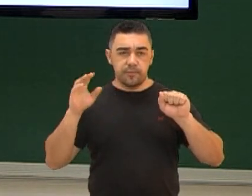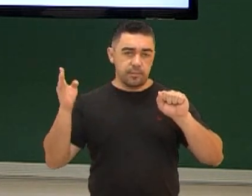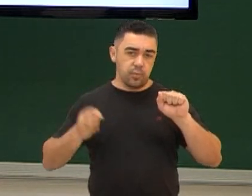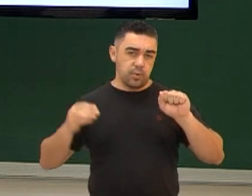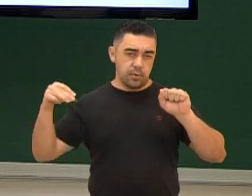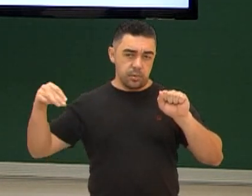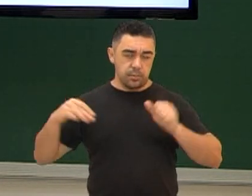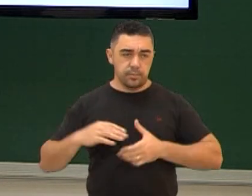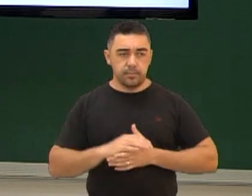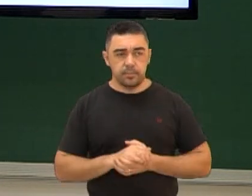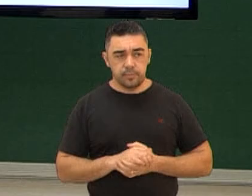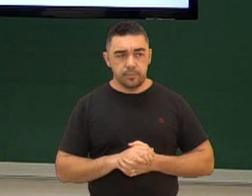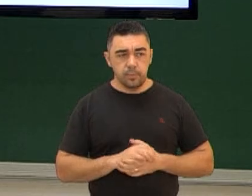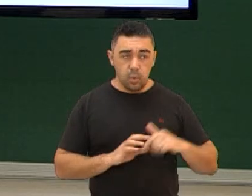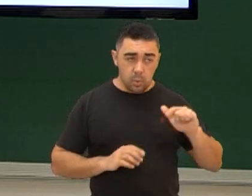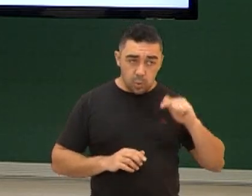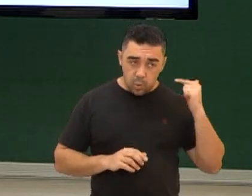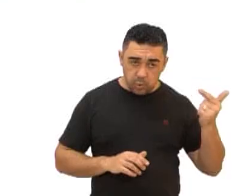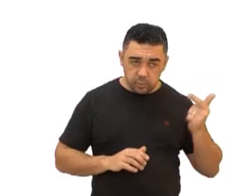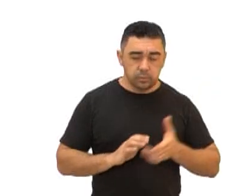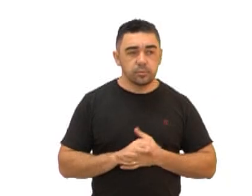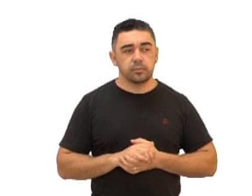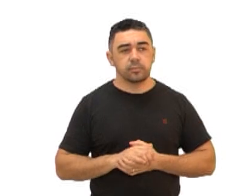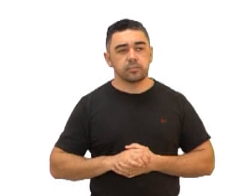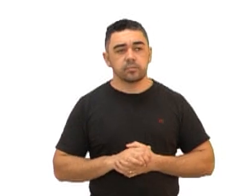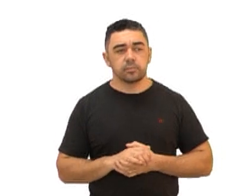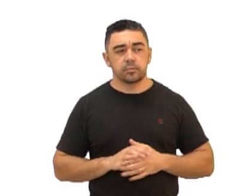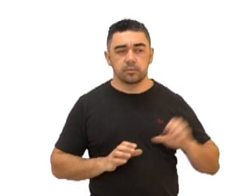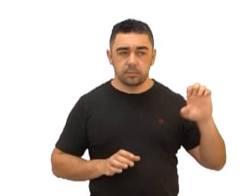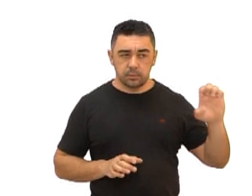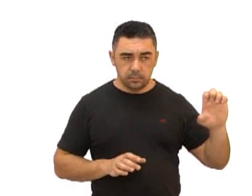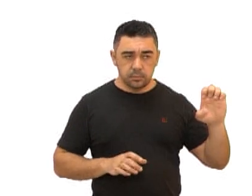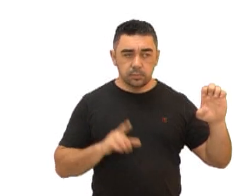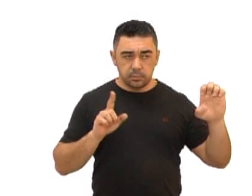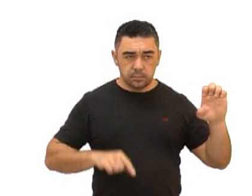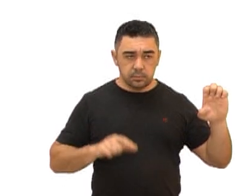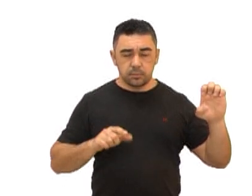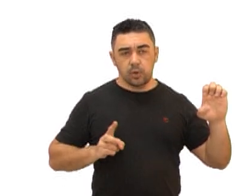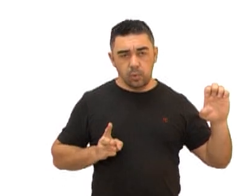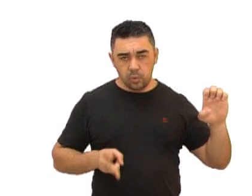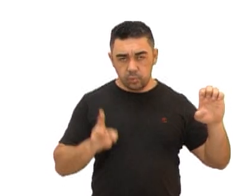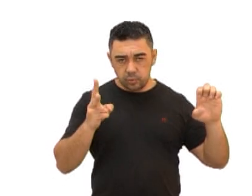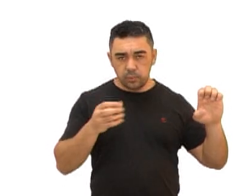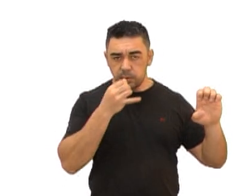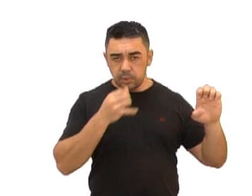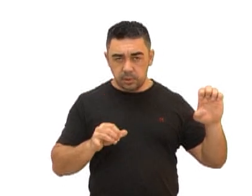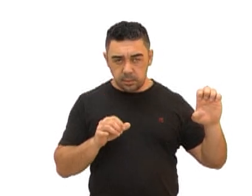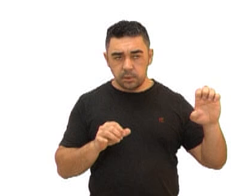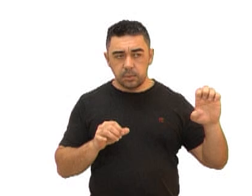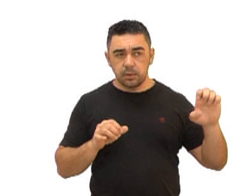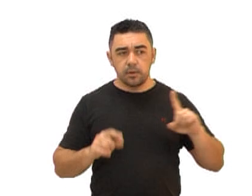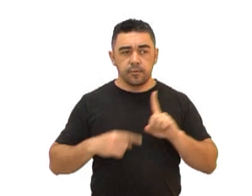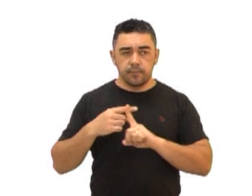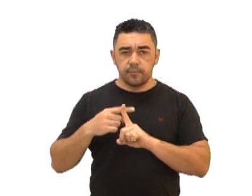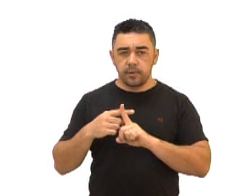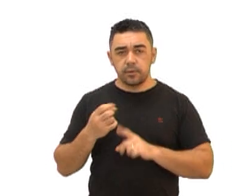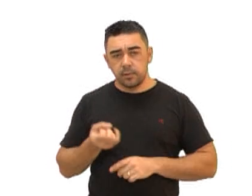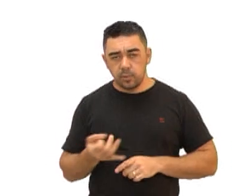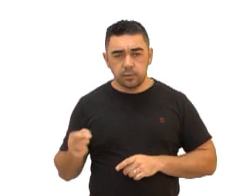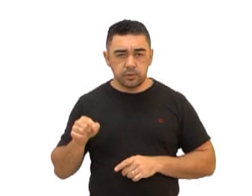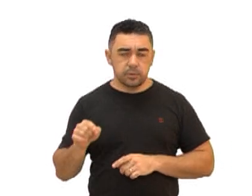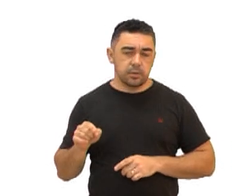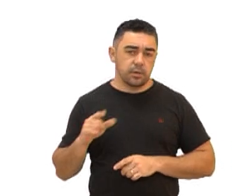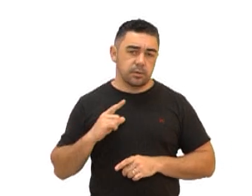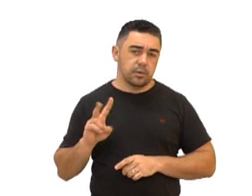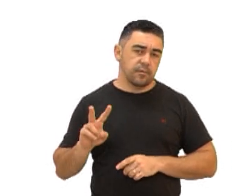metro. Para outros meios, a permissividade elétrica é a constante dielétrica vezes a permissividade elétrica do